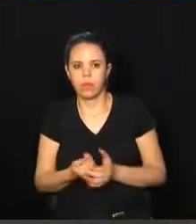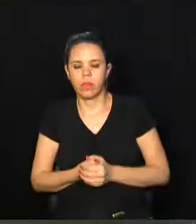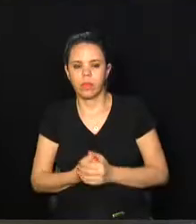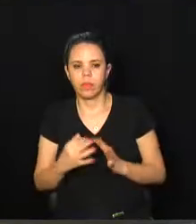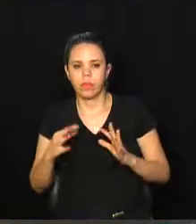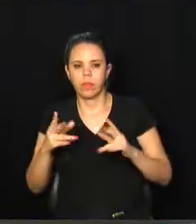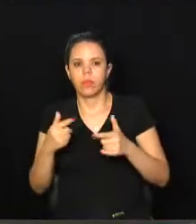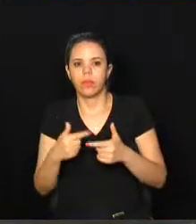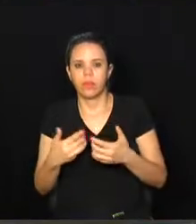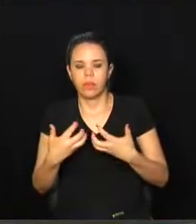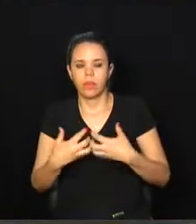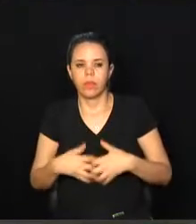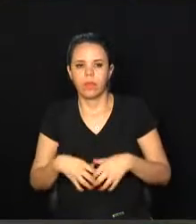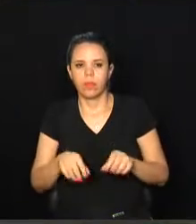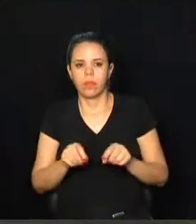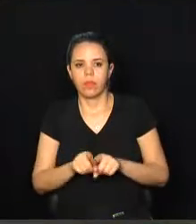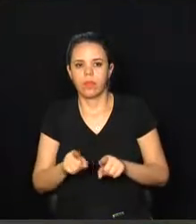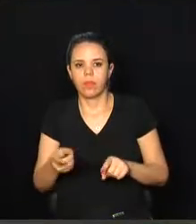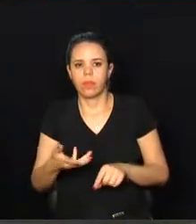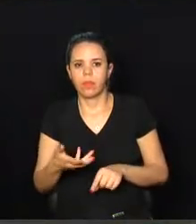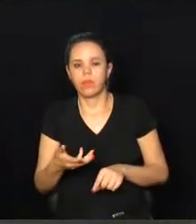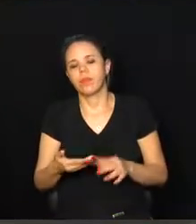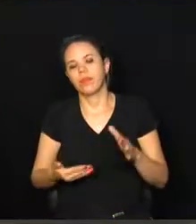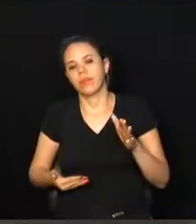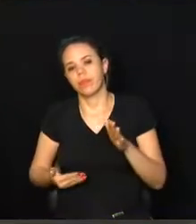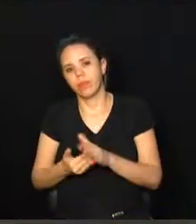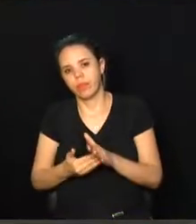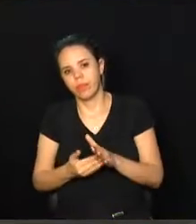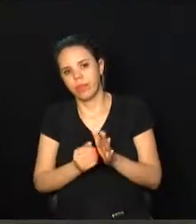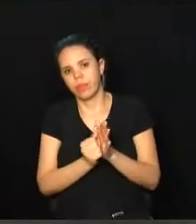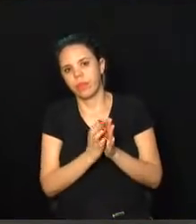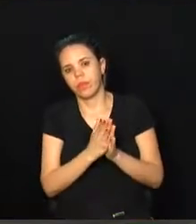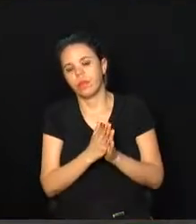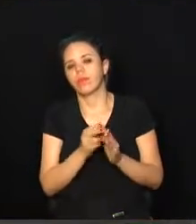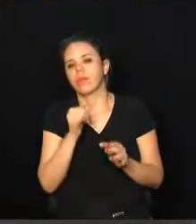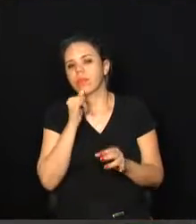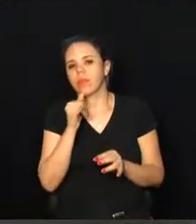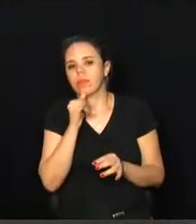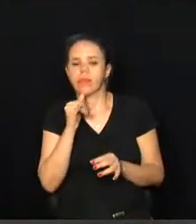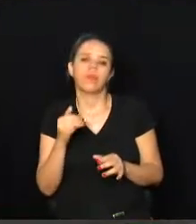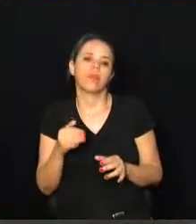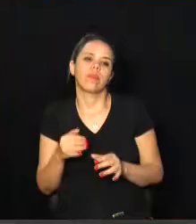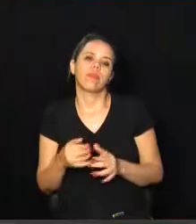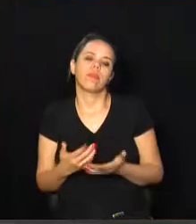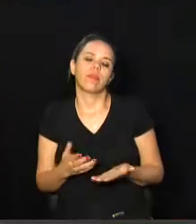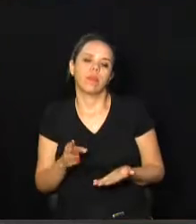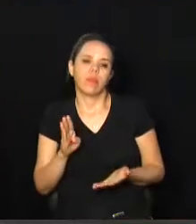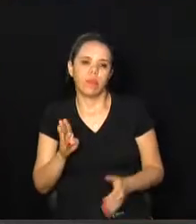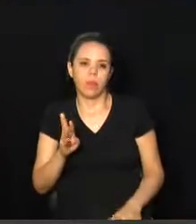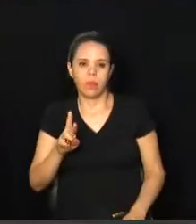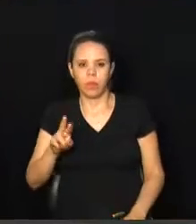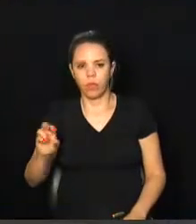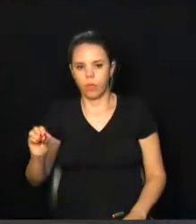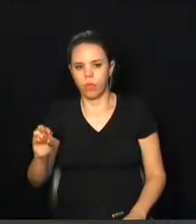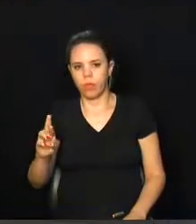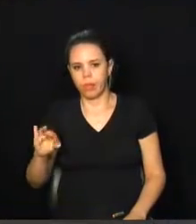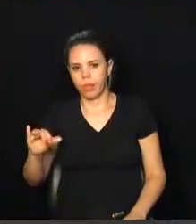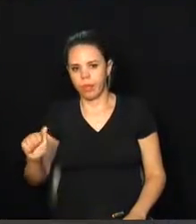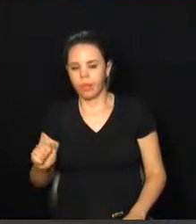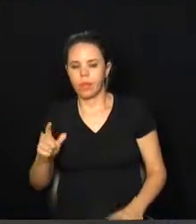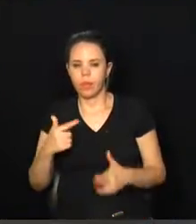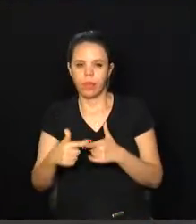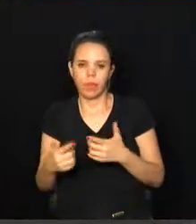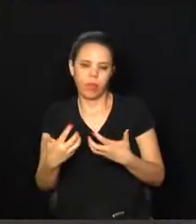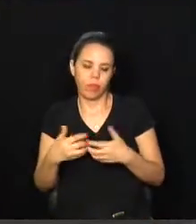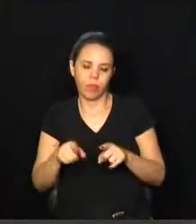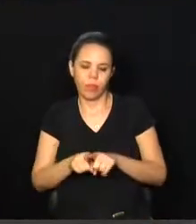os efeitos da burocracia ou da burocracia, né, são exatamente consequências.